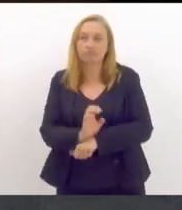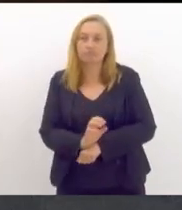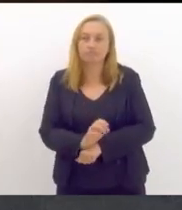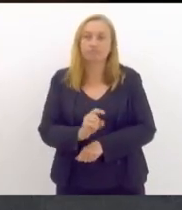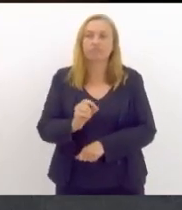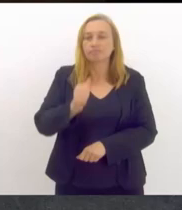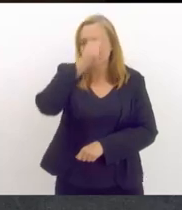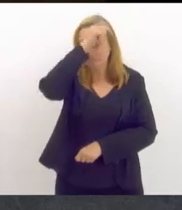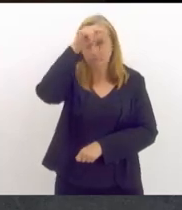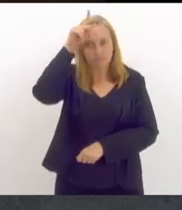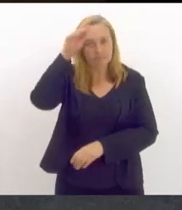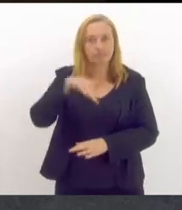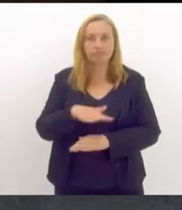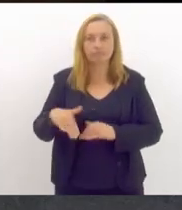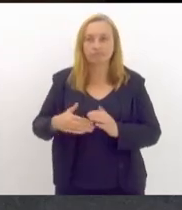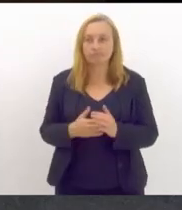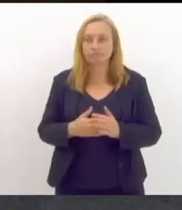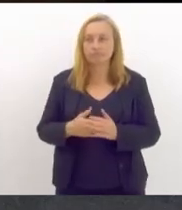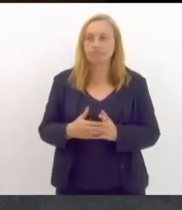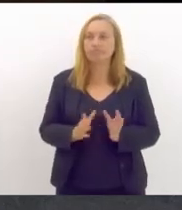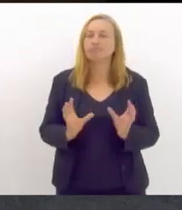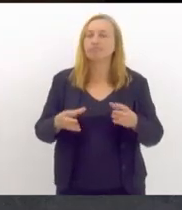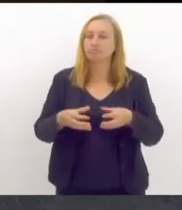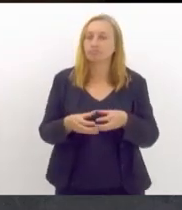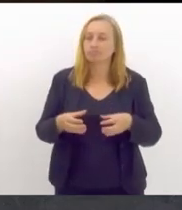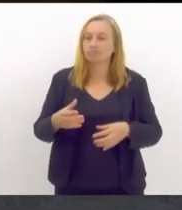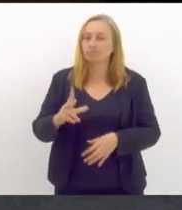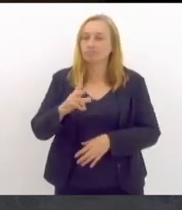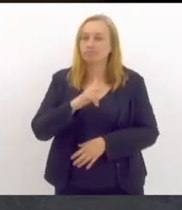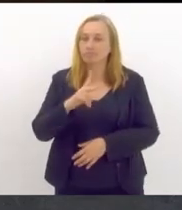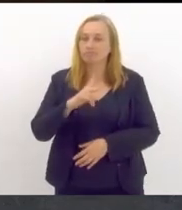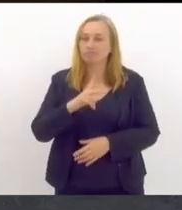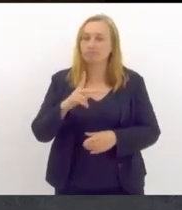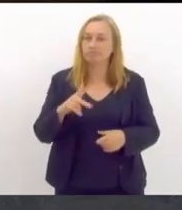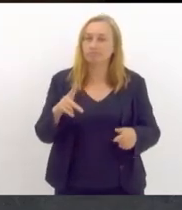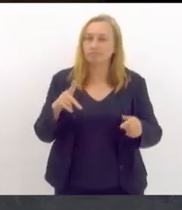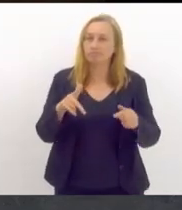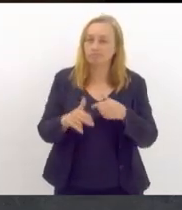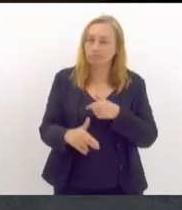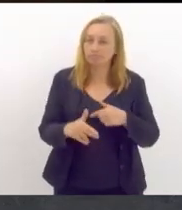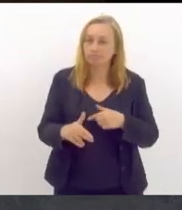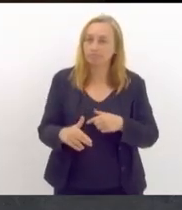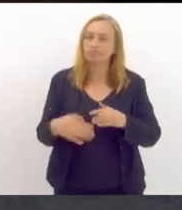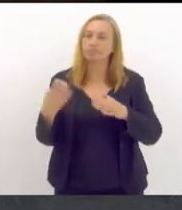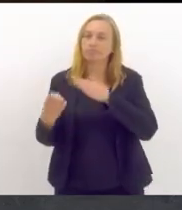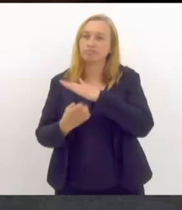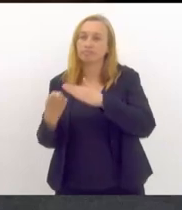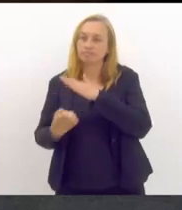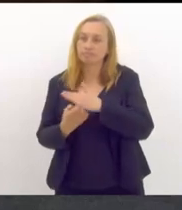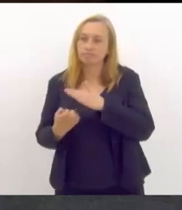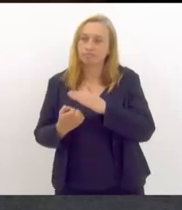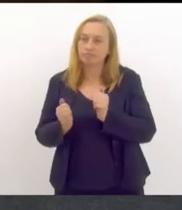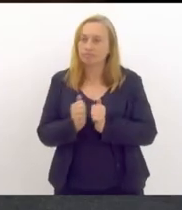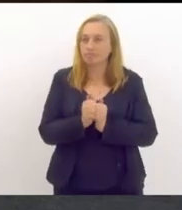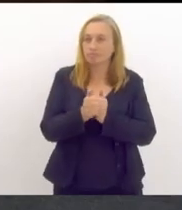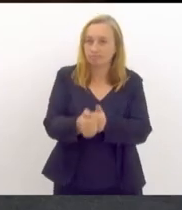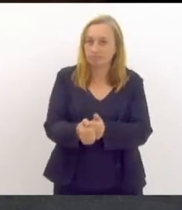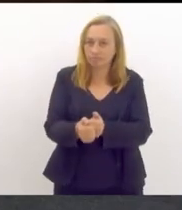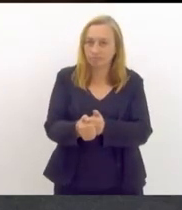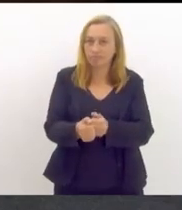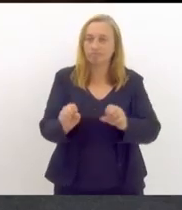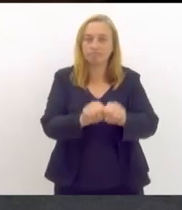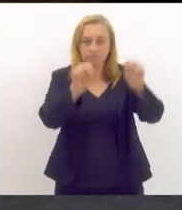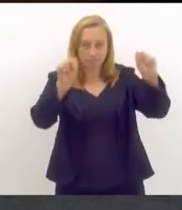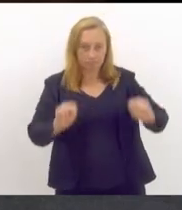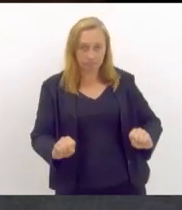a todo setor privado do Estado do Rio de Janeiro e que impeça essas empresas que acompanharam o sistema de